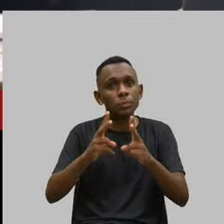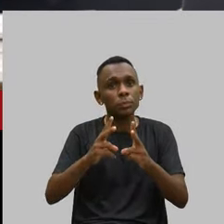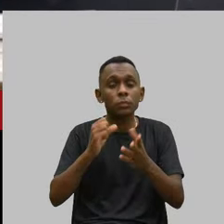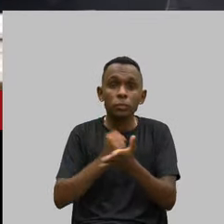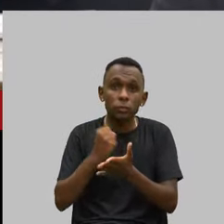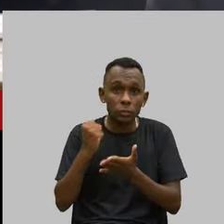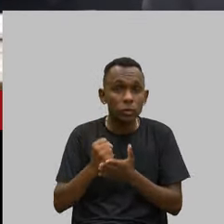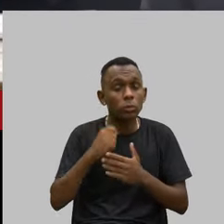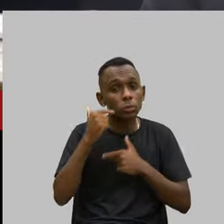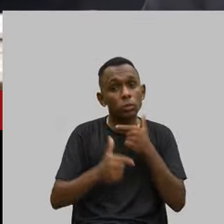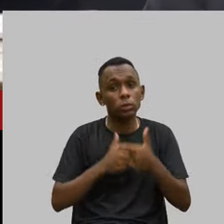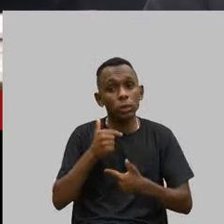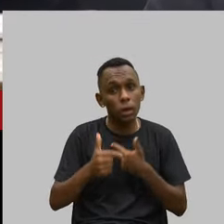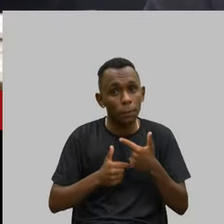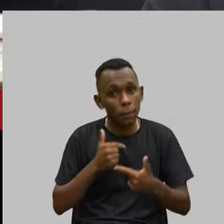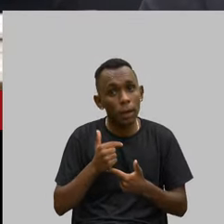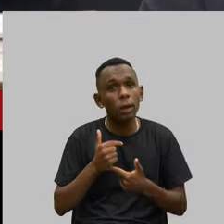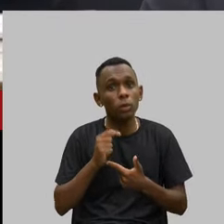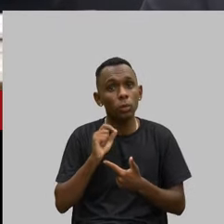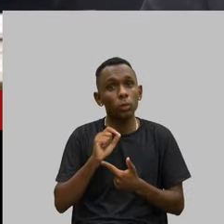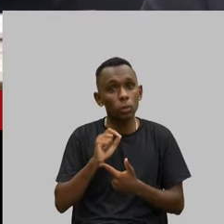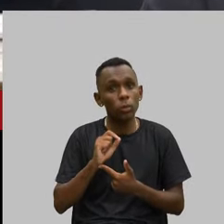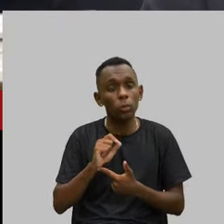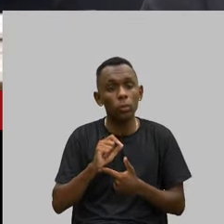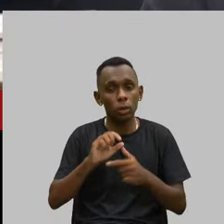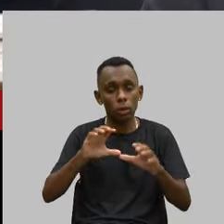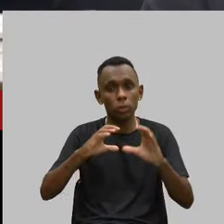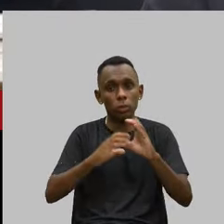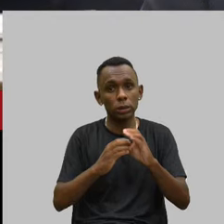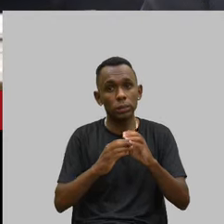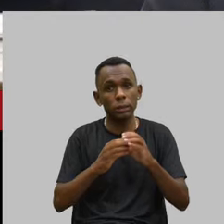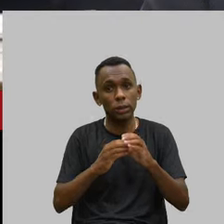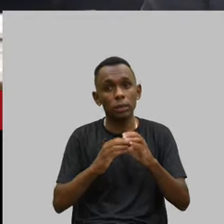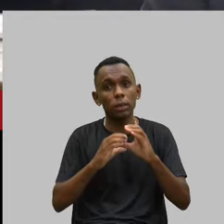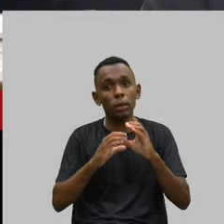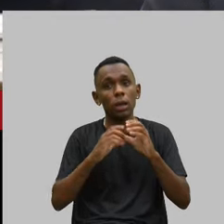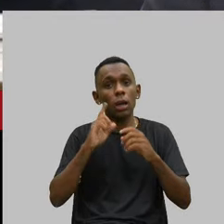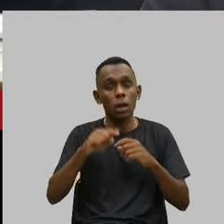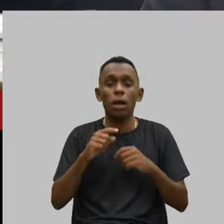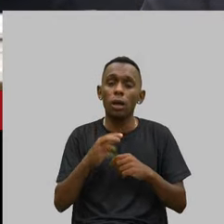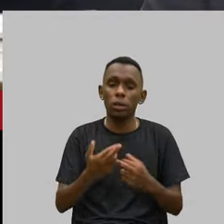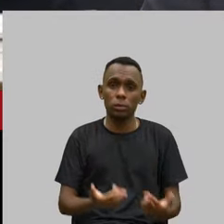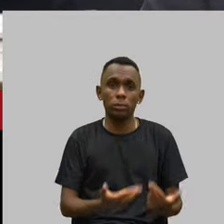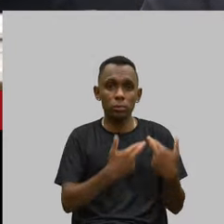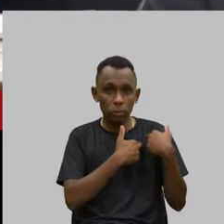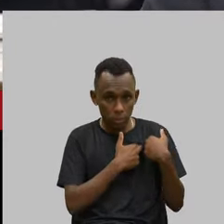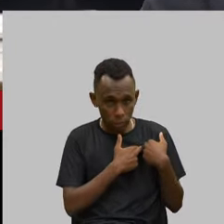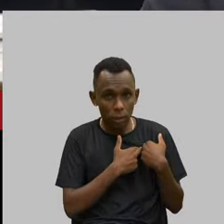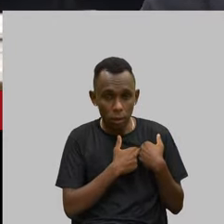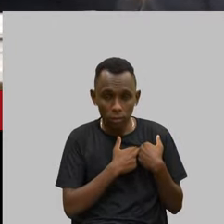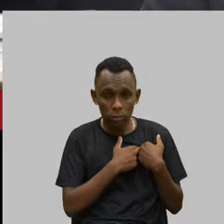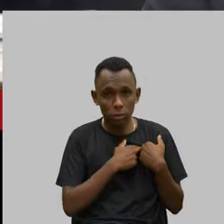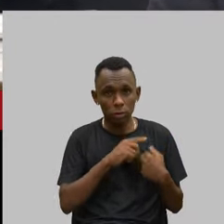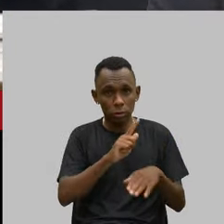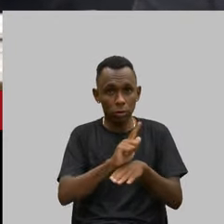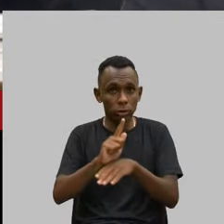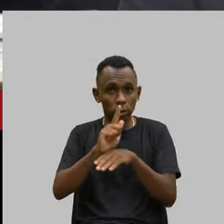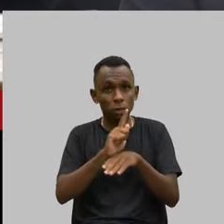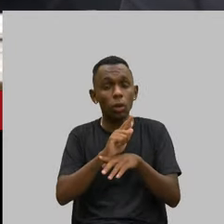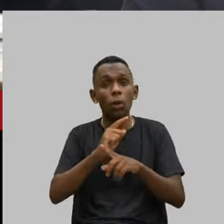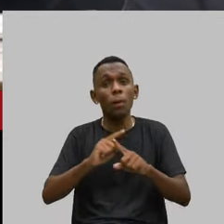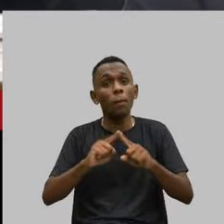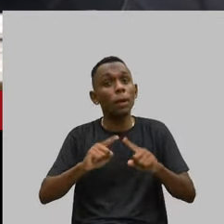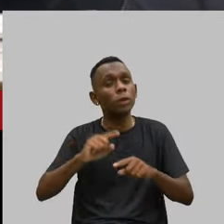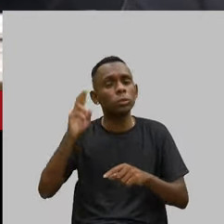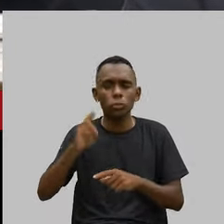seja é um serviço que as intendência da cidade administrativa é responsável pela gestão da cidade administrativa e sobre a coordenação da cag nunca